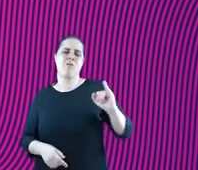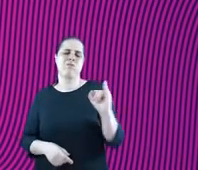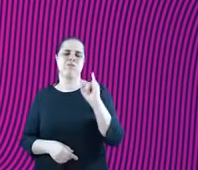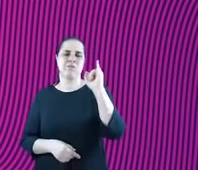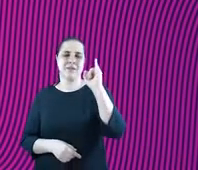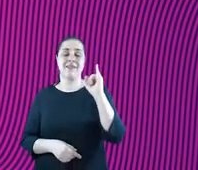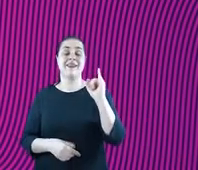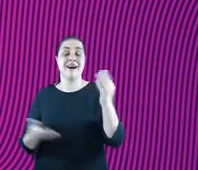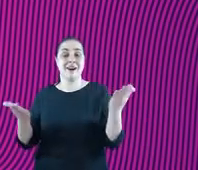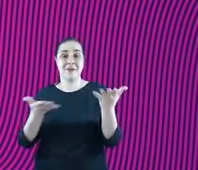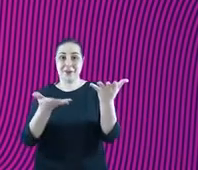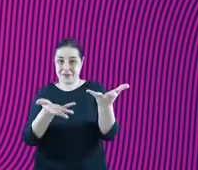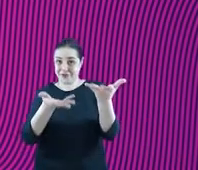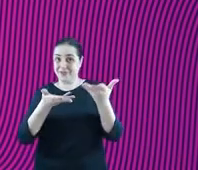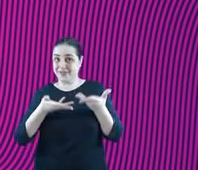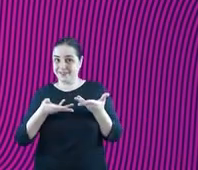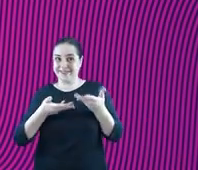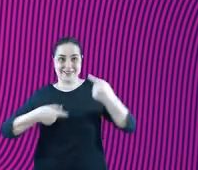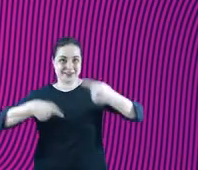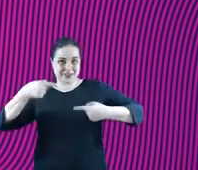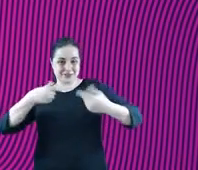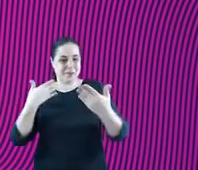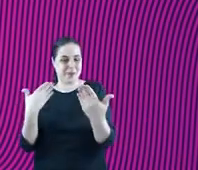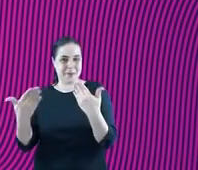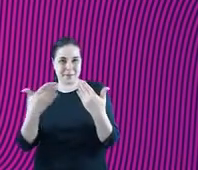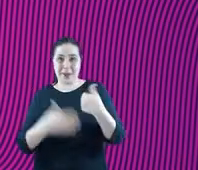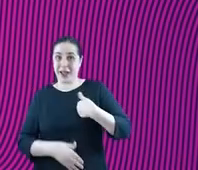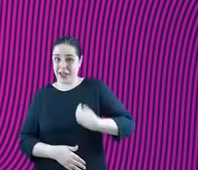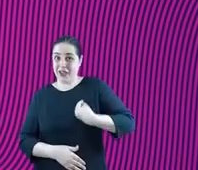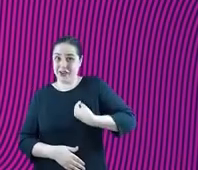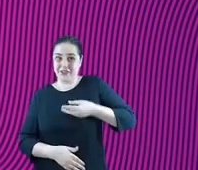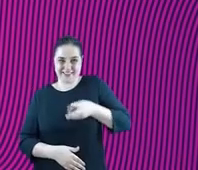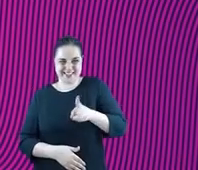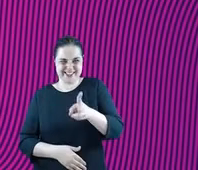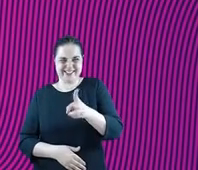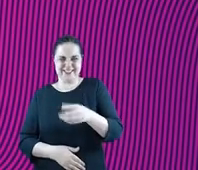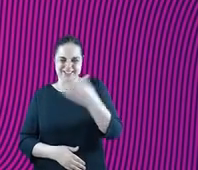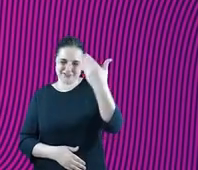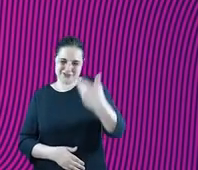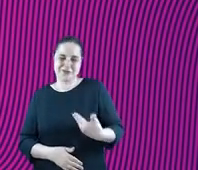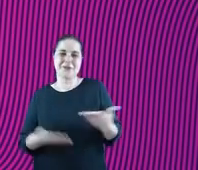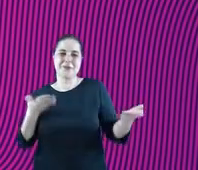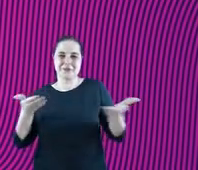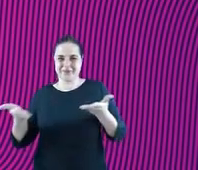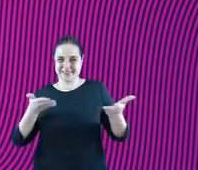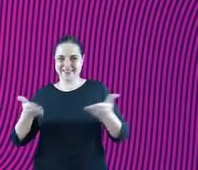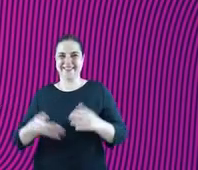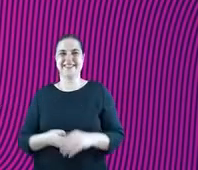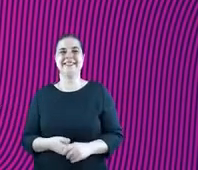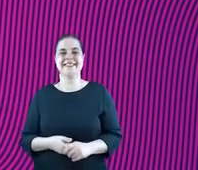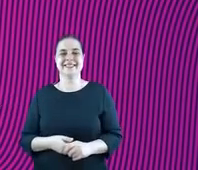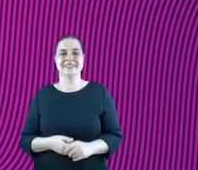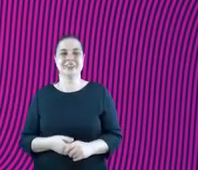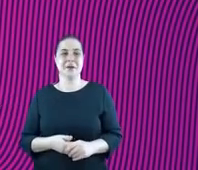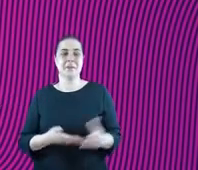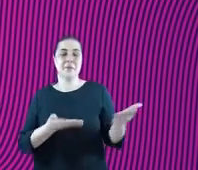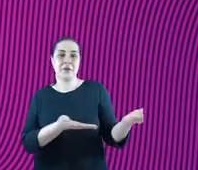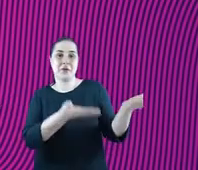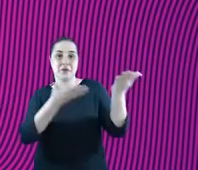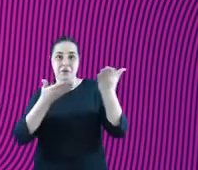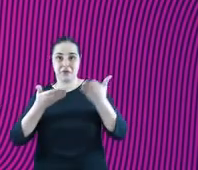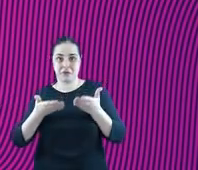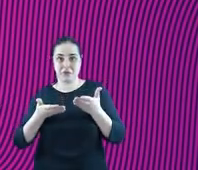chamar para discussão, eu permaneço como coordenadora, os nossos panelistas. Tá?